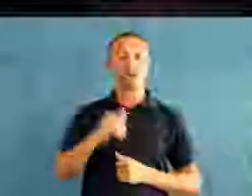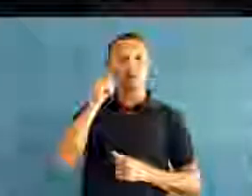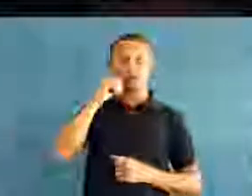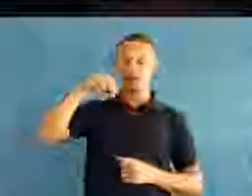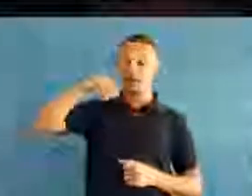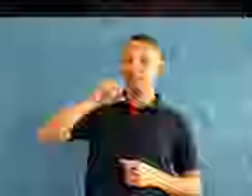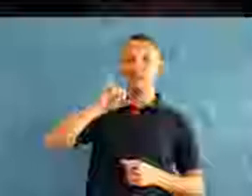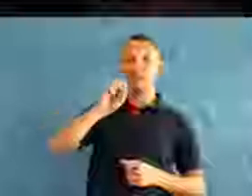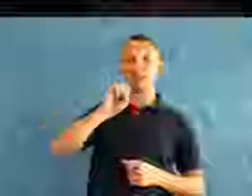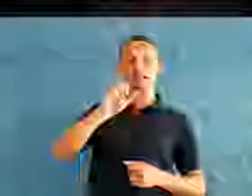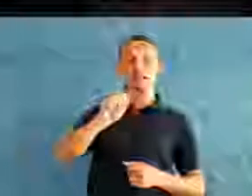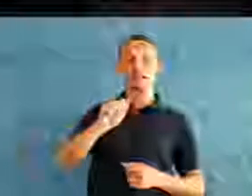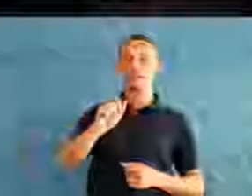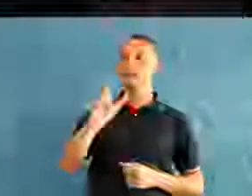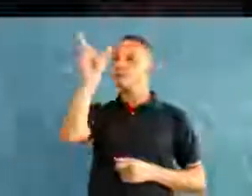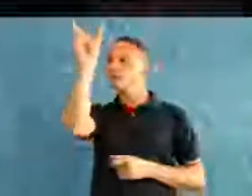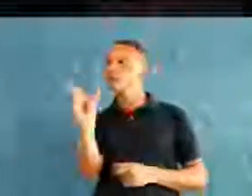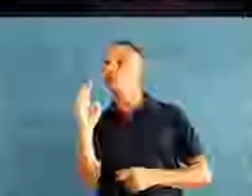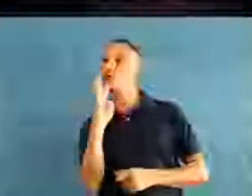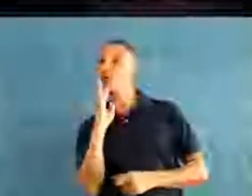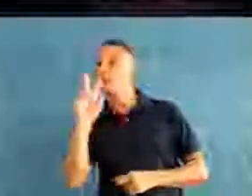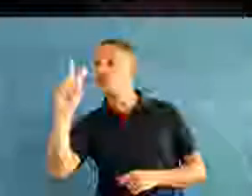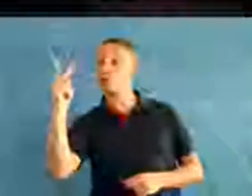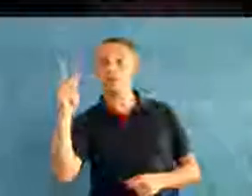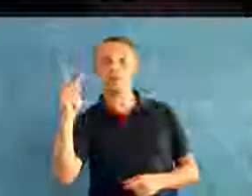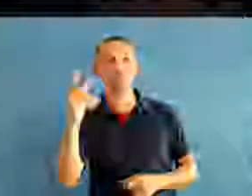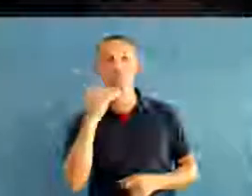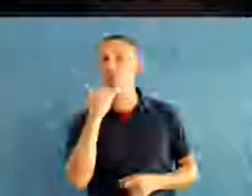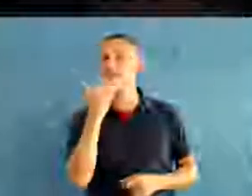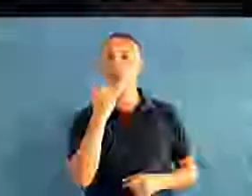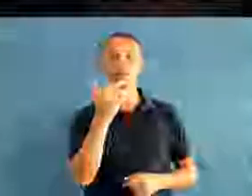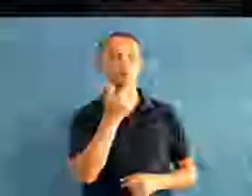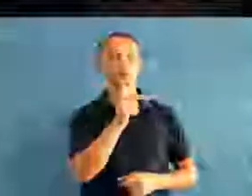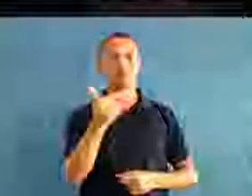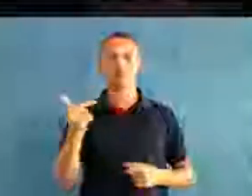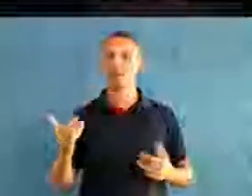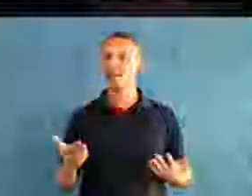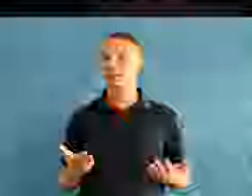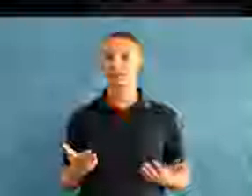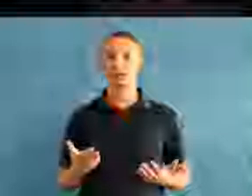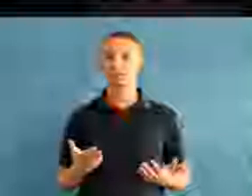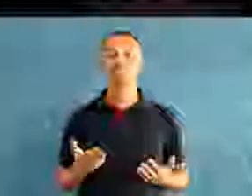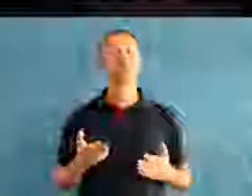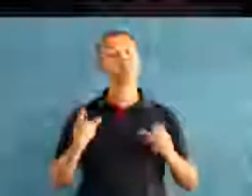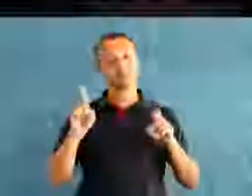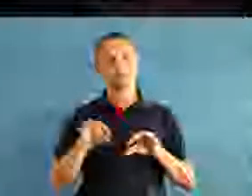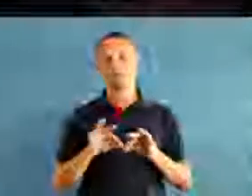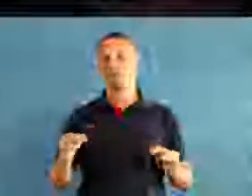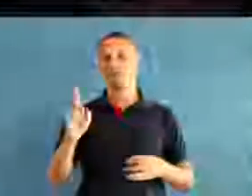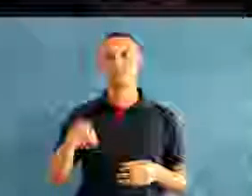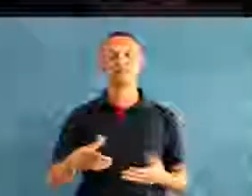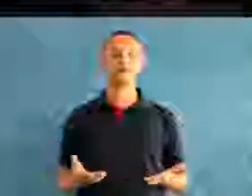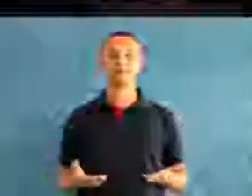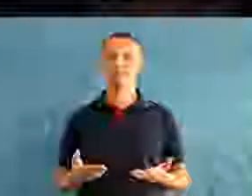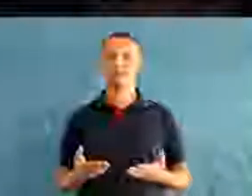conhecemos a sua história, menos ainda a sua história. E é isso. E